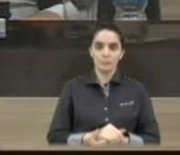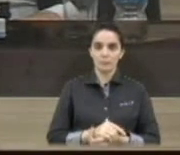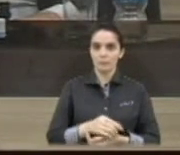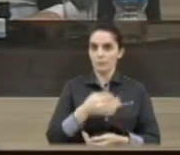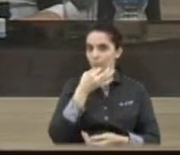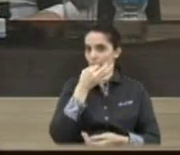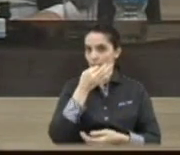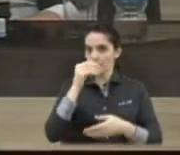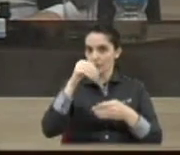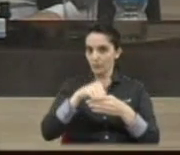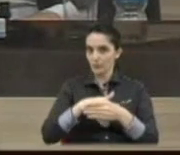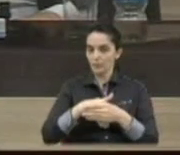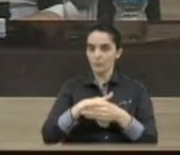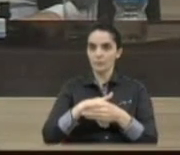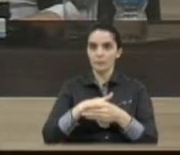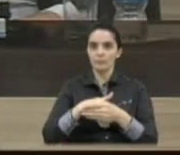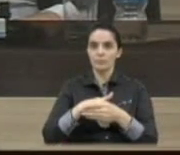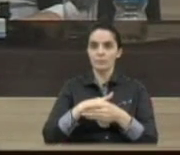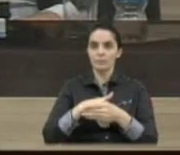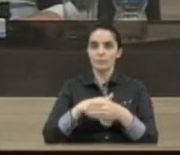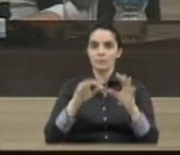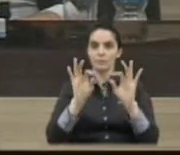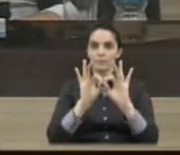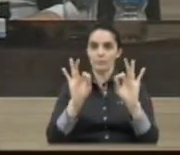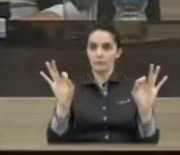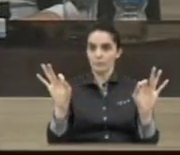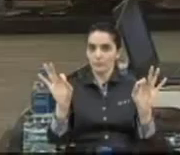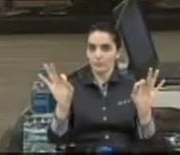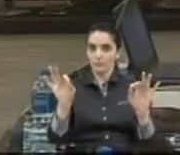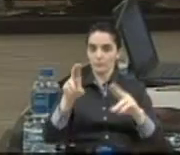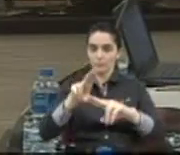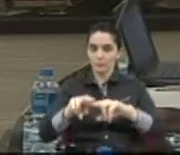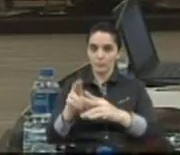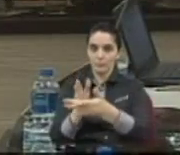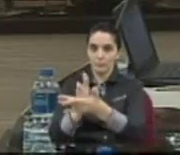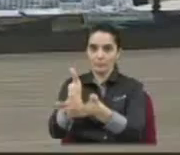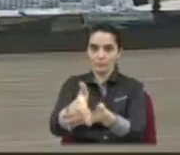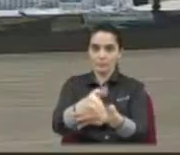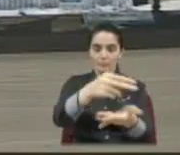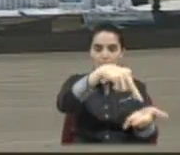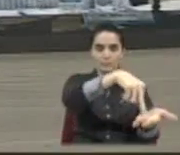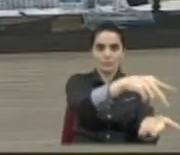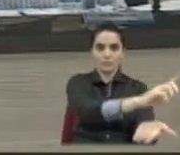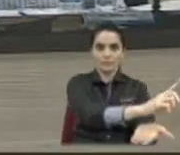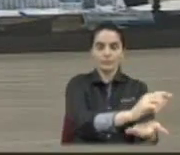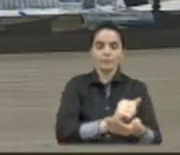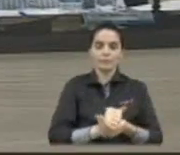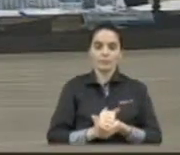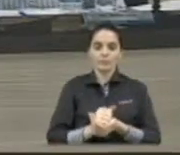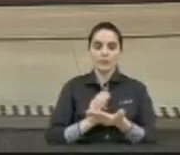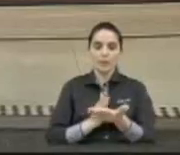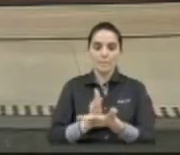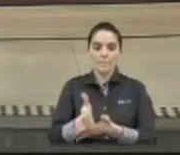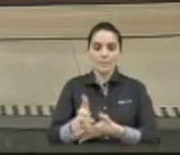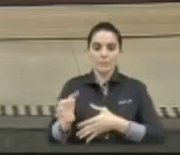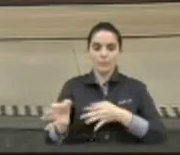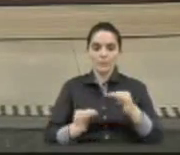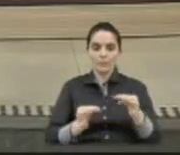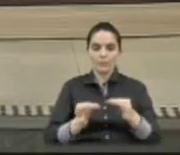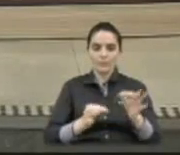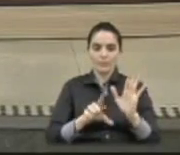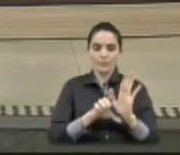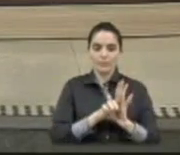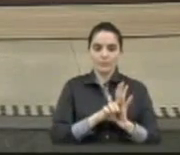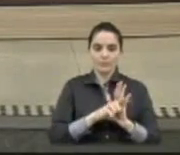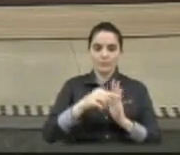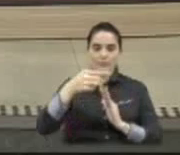Não havendo, vai à votação. E a votação é simbólica. Os sentados aprovam e os de pé rejeitam. Está aprovado o